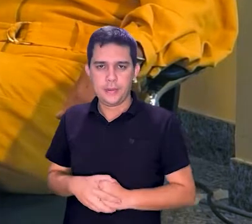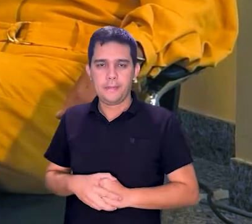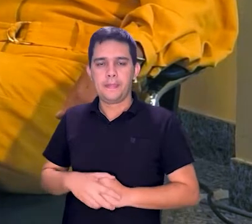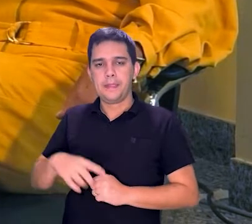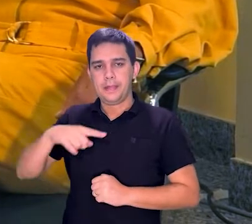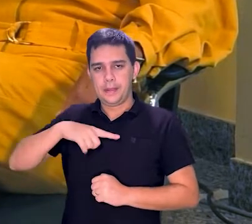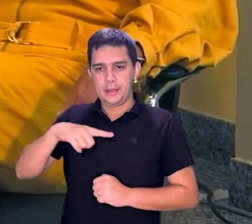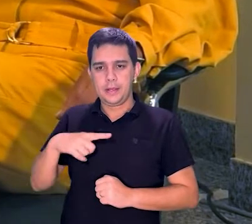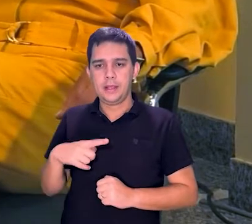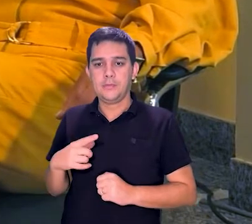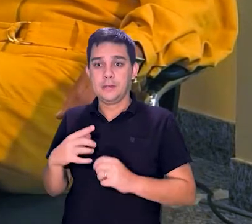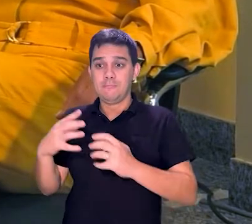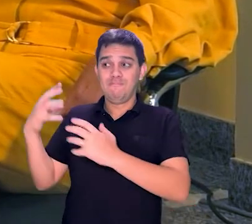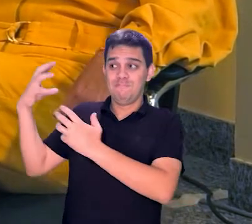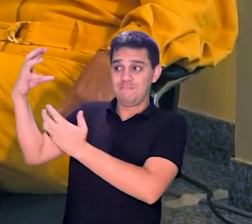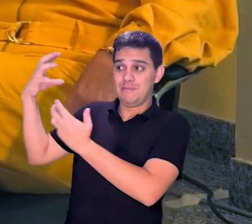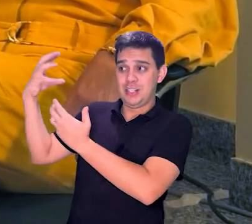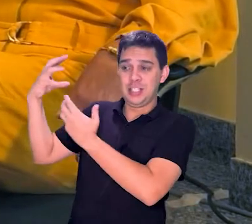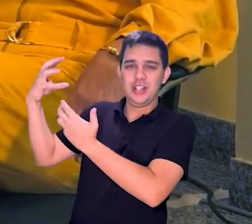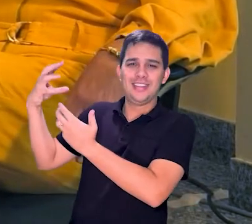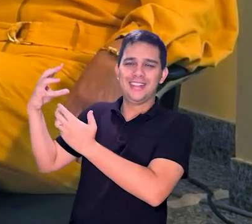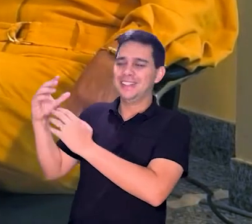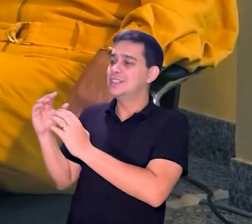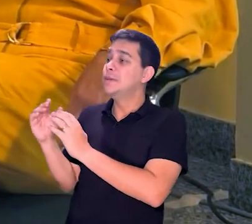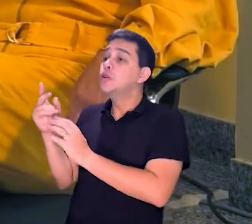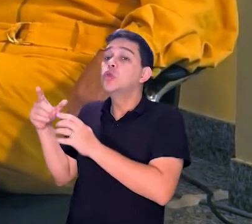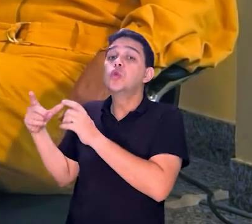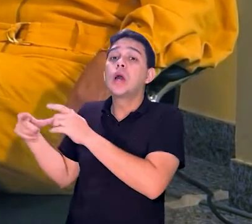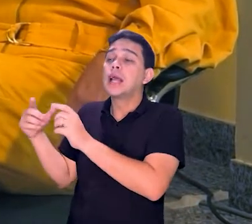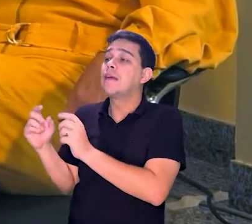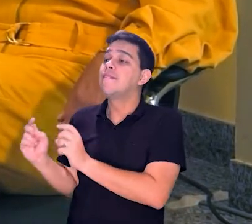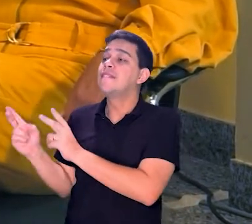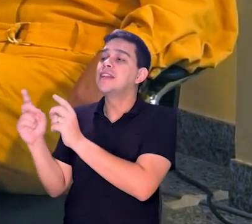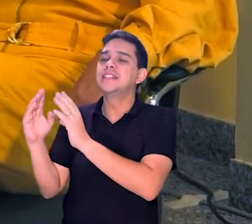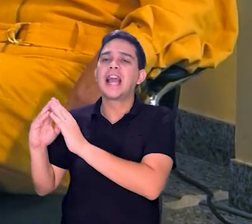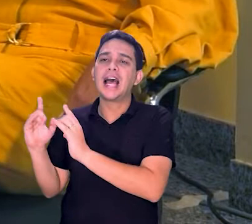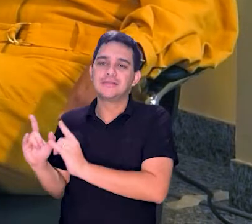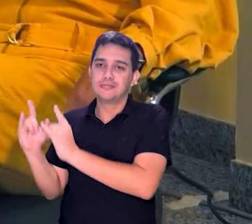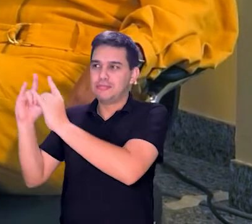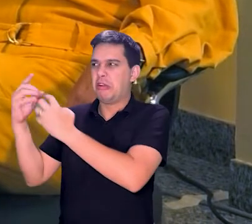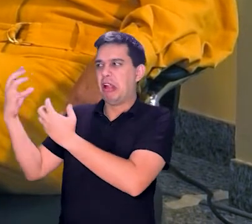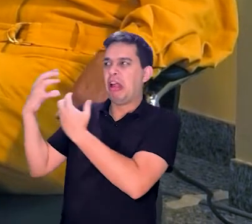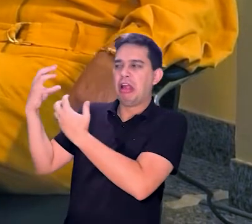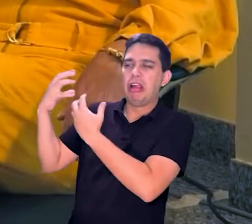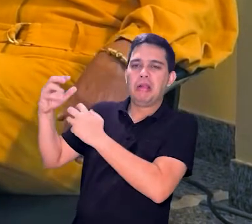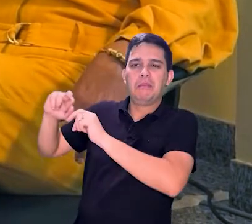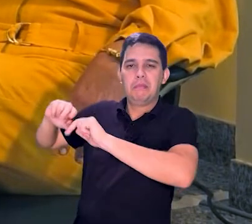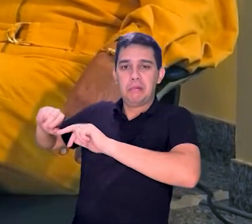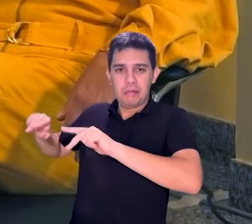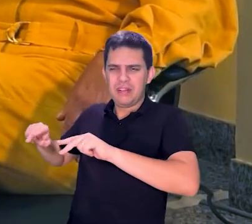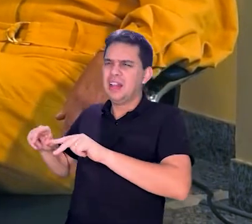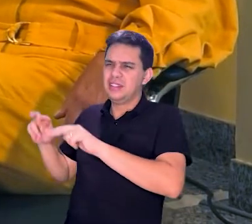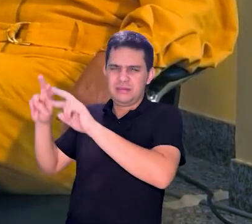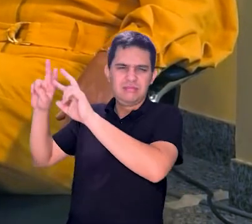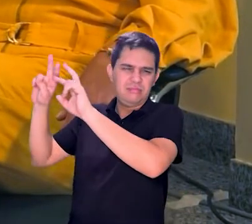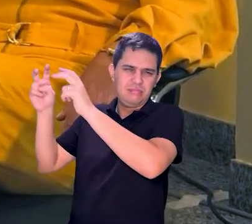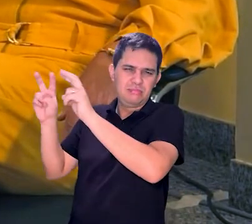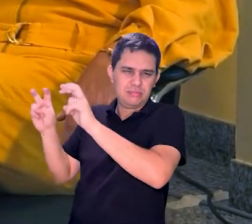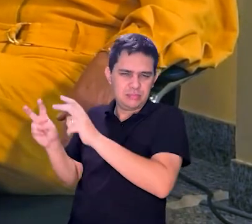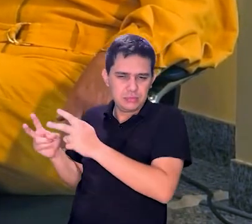Havia uma pressão do mercado imobiliário e várias questões relacionadas a essas